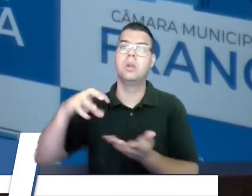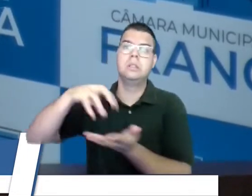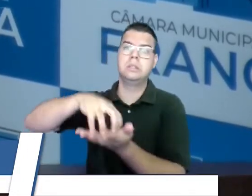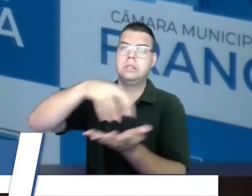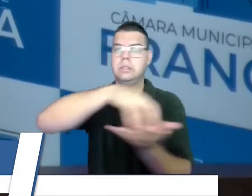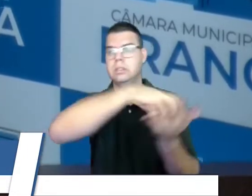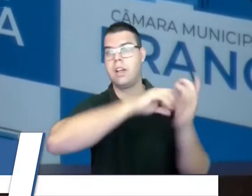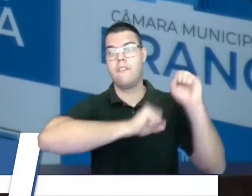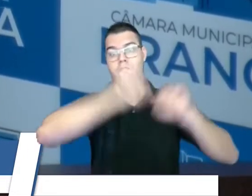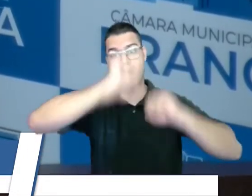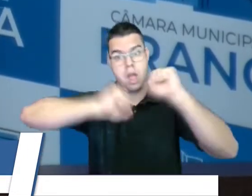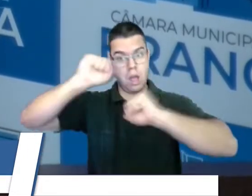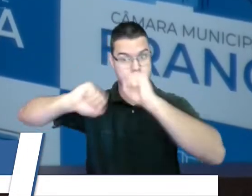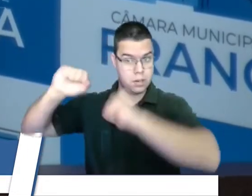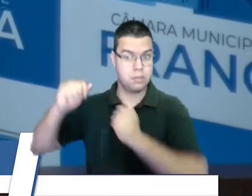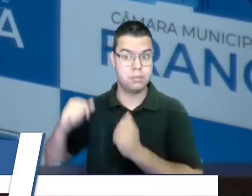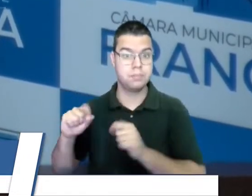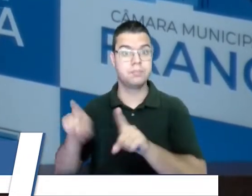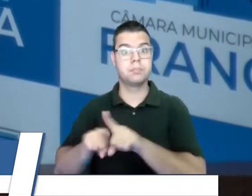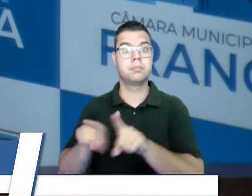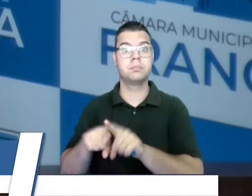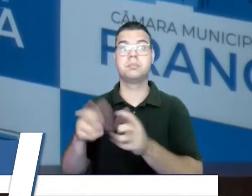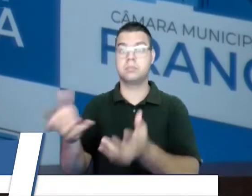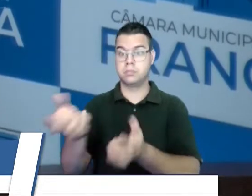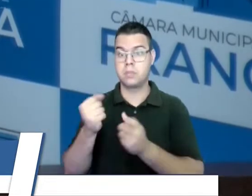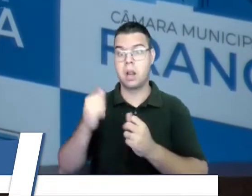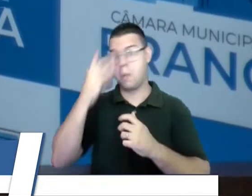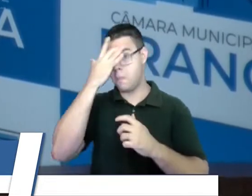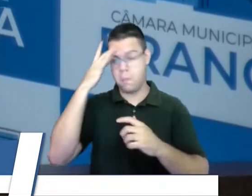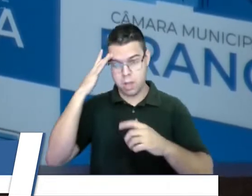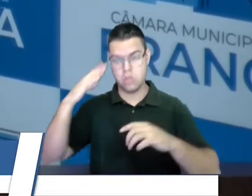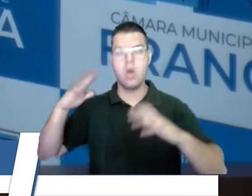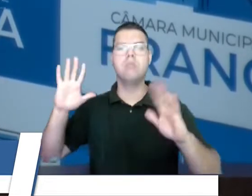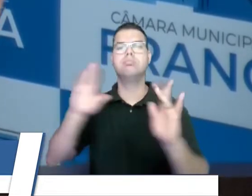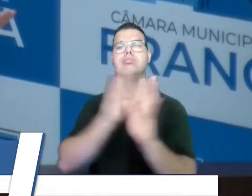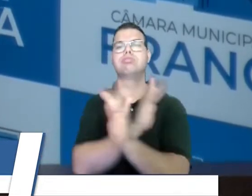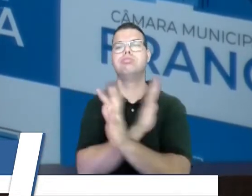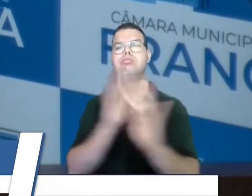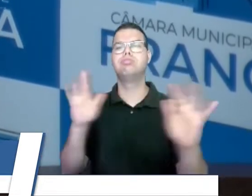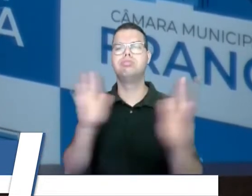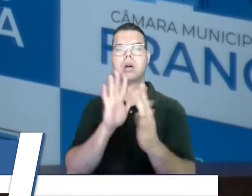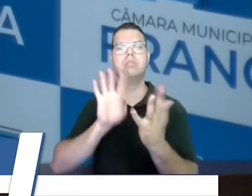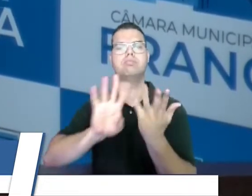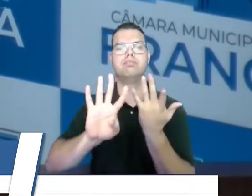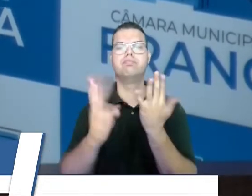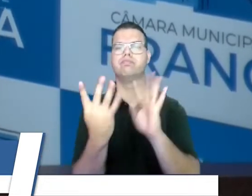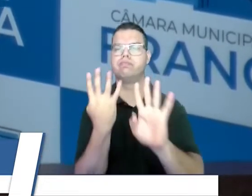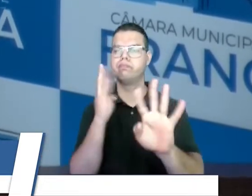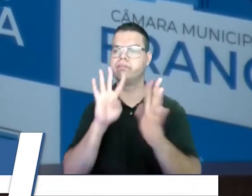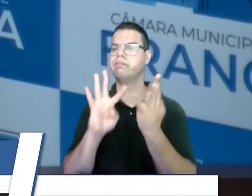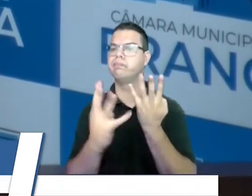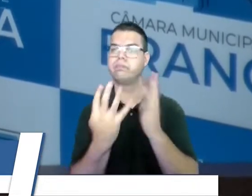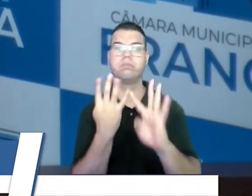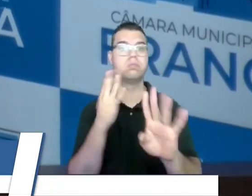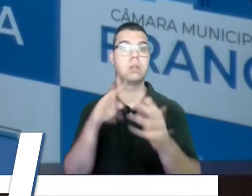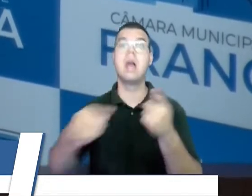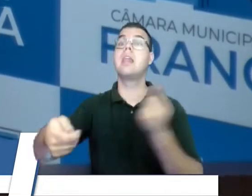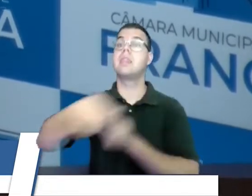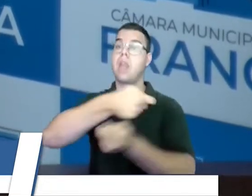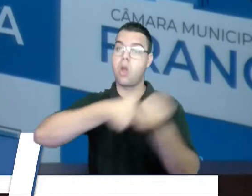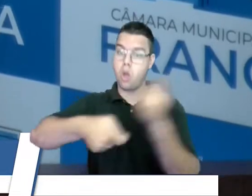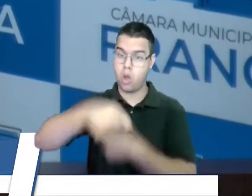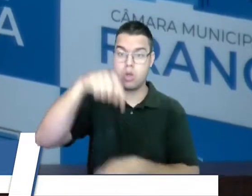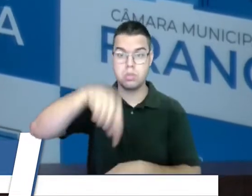produtivos e que recebem um movimento grande na cidade para tratar de negócios com esses segmentos. Setor